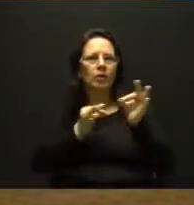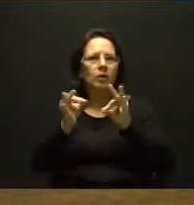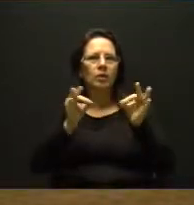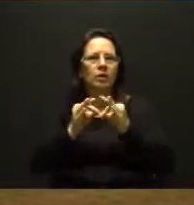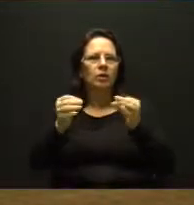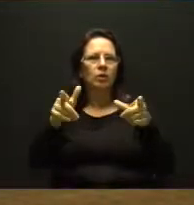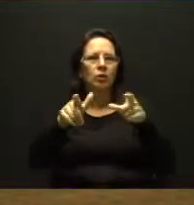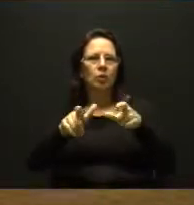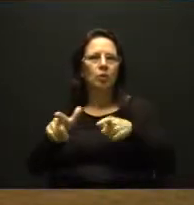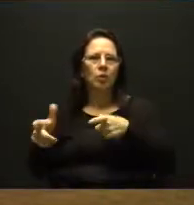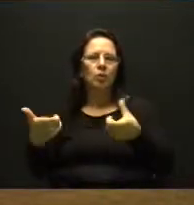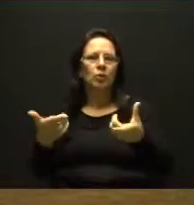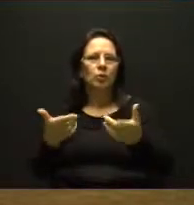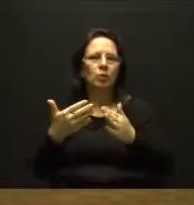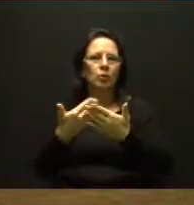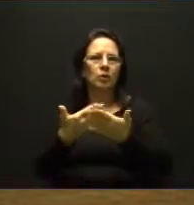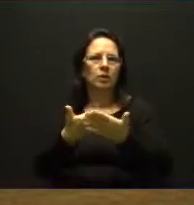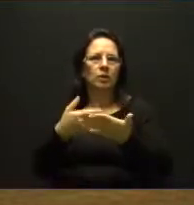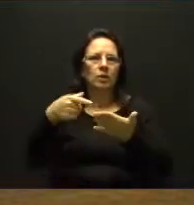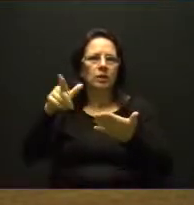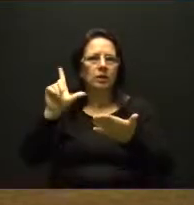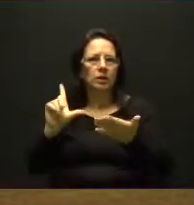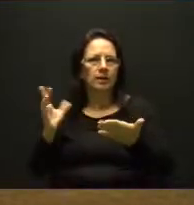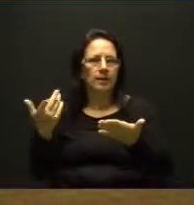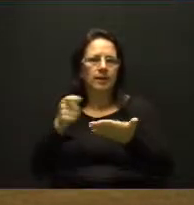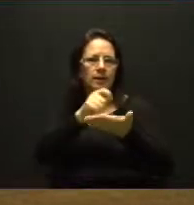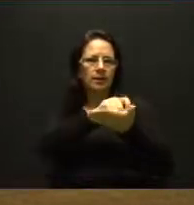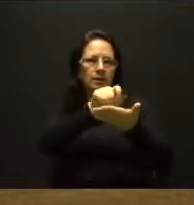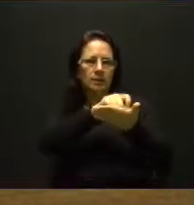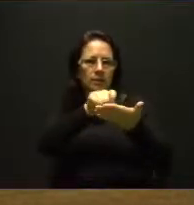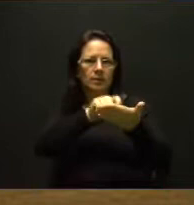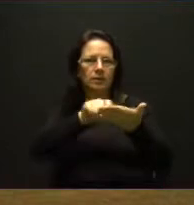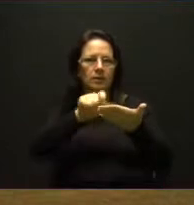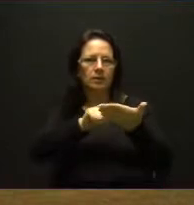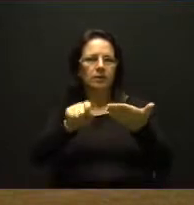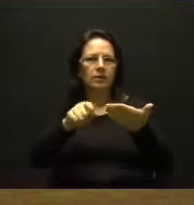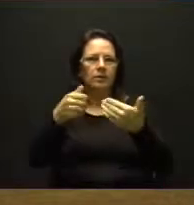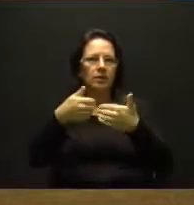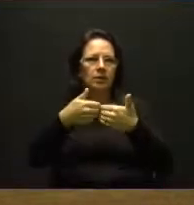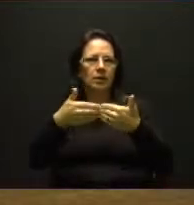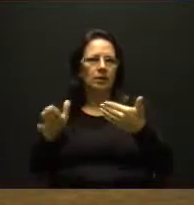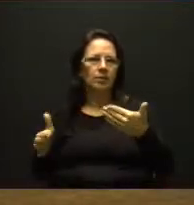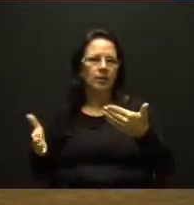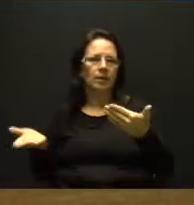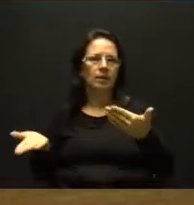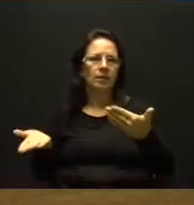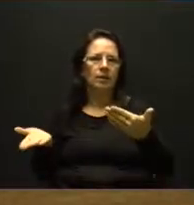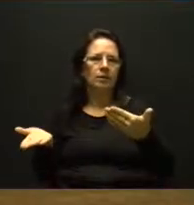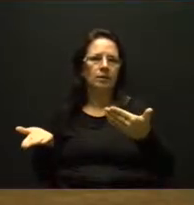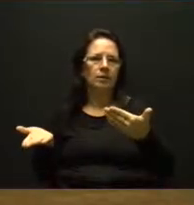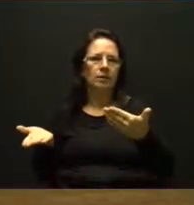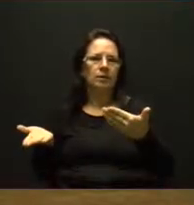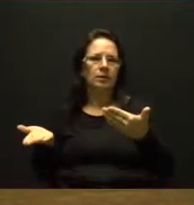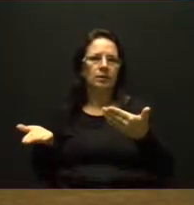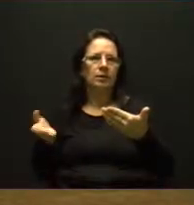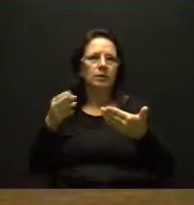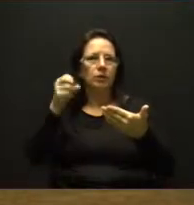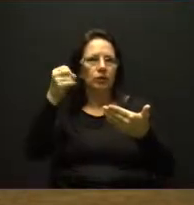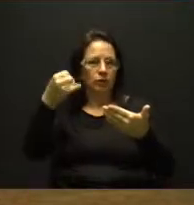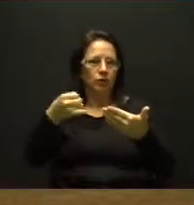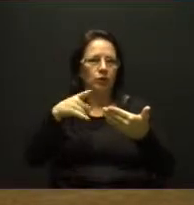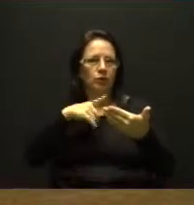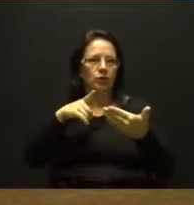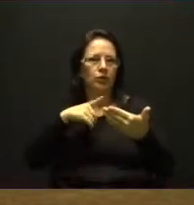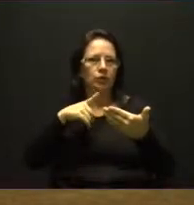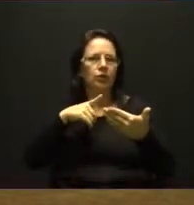as crianças vão estudar sem antecedentes em tcd isso abrirá inscrição quer dizer quem estiver o problema hoje com